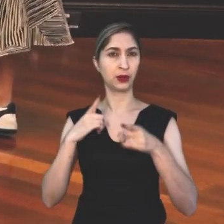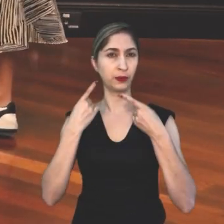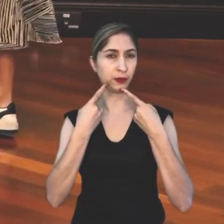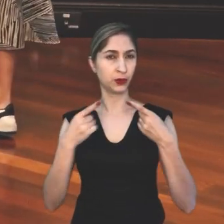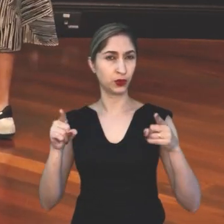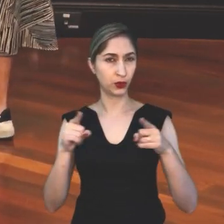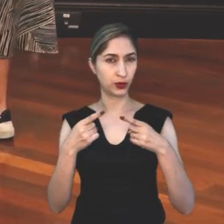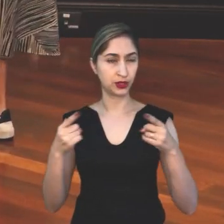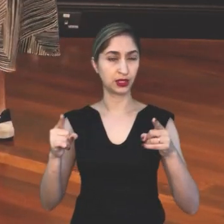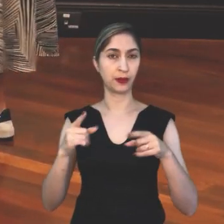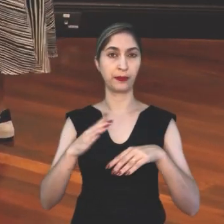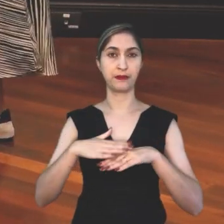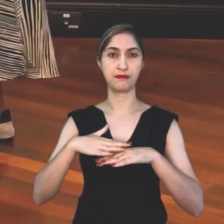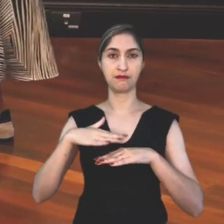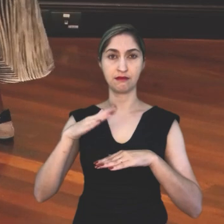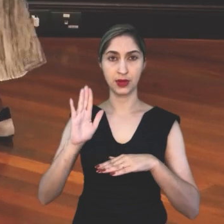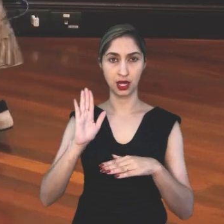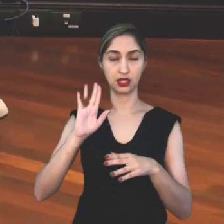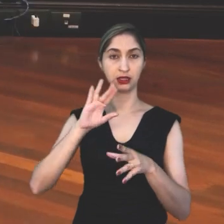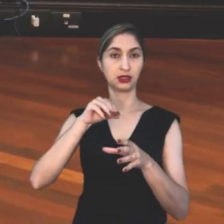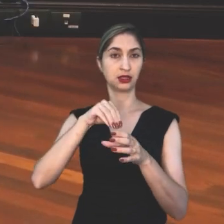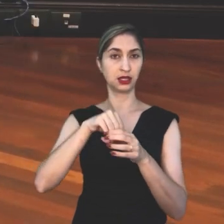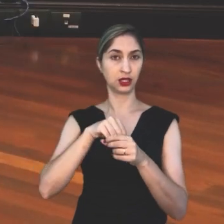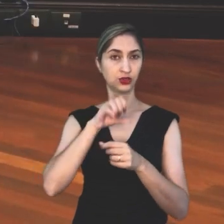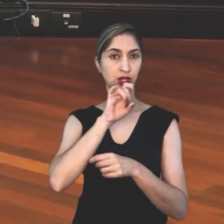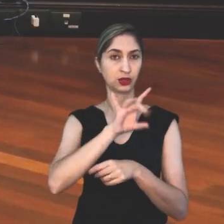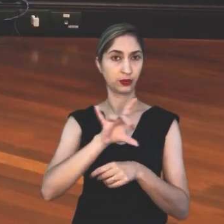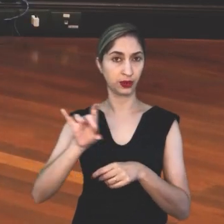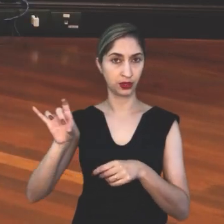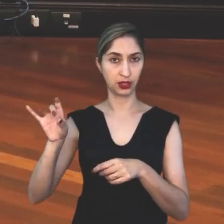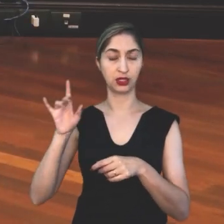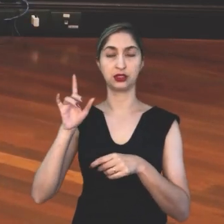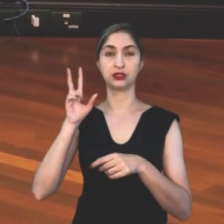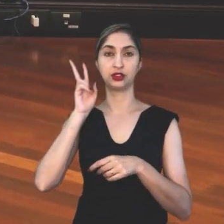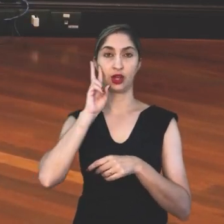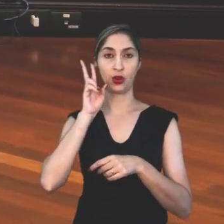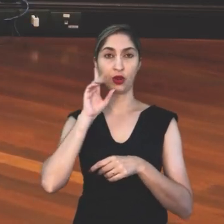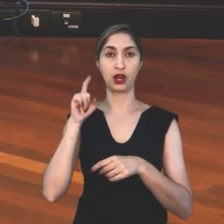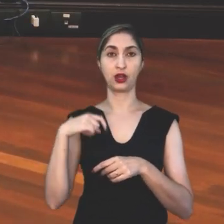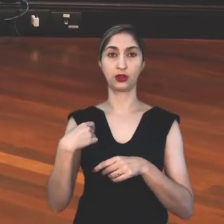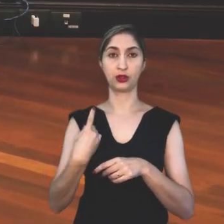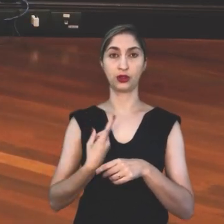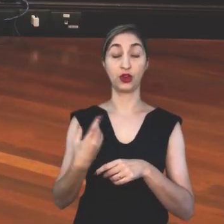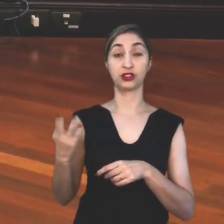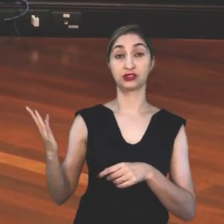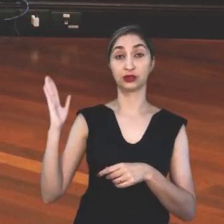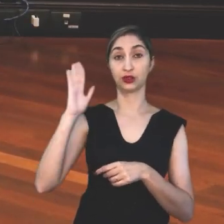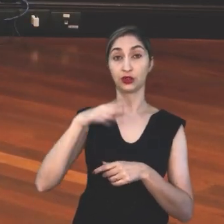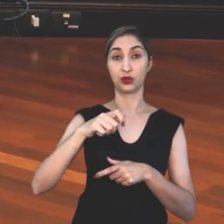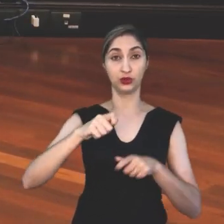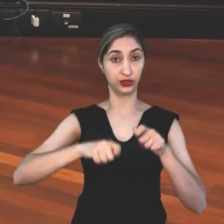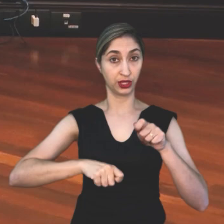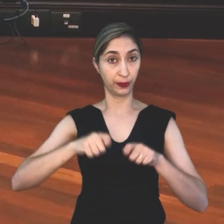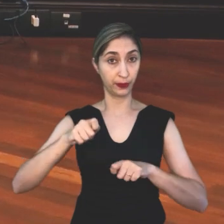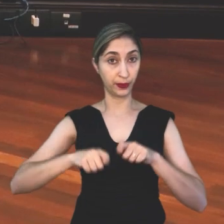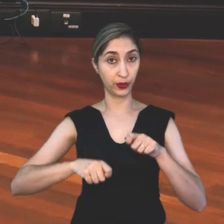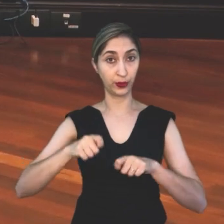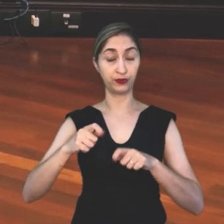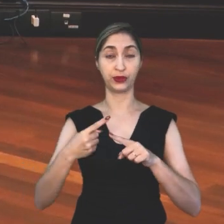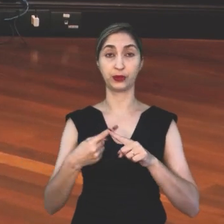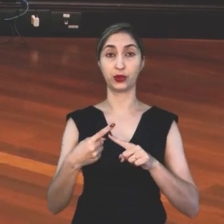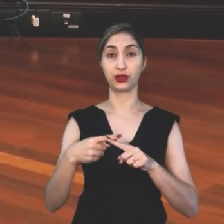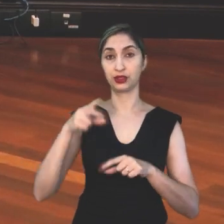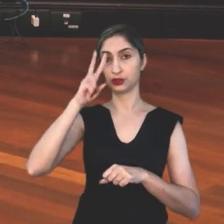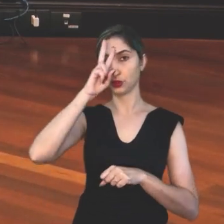tem. Agora, mais ainda, tem uma musicalização maior nas histórias. Mas o tambor foi uma referência que a gente trouxe